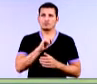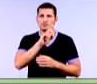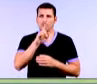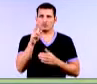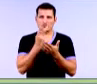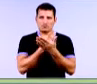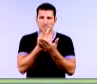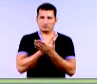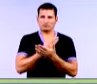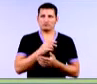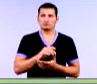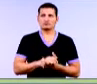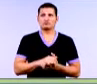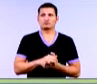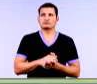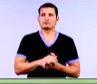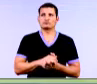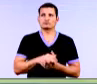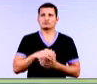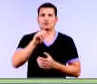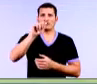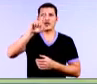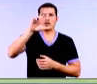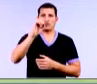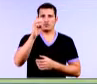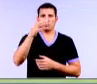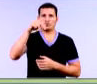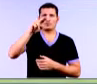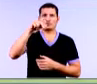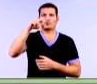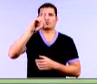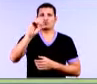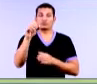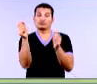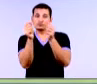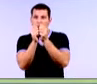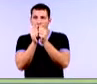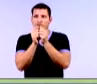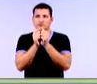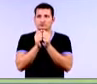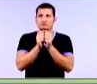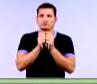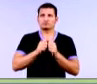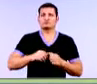Nome válido, Alô Mundo, tudo junto. Notem também uma coisa interessante.